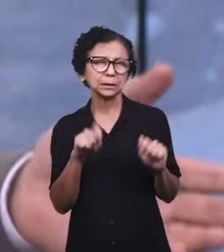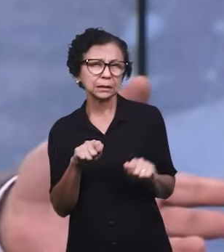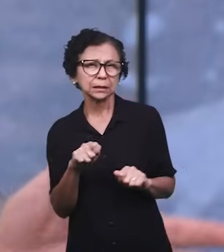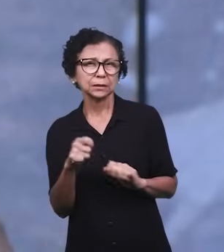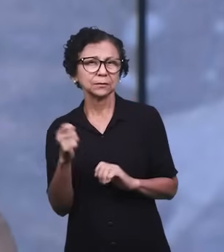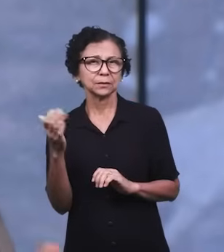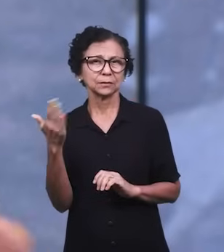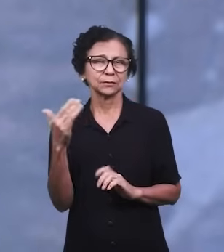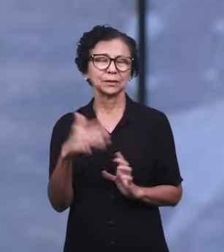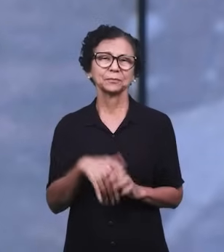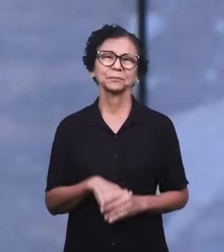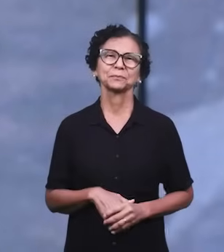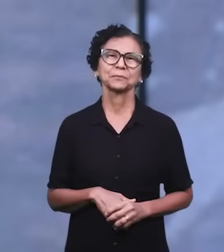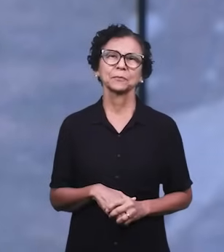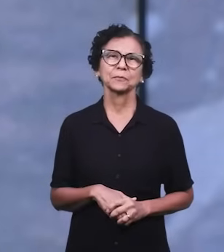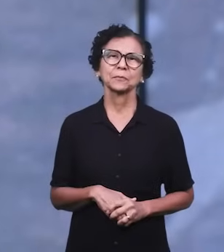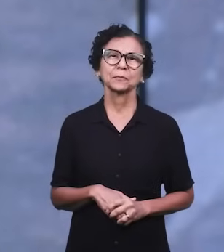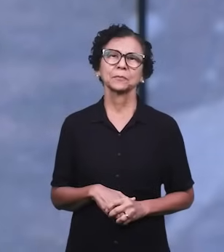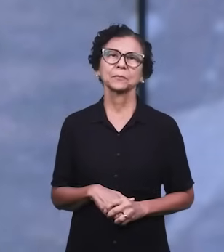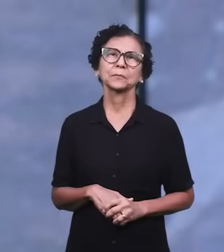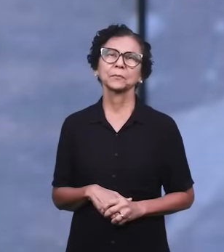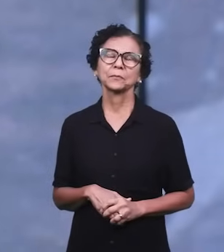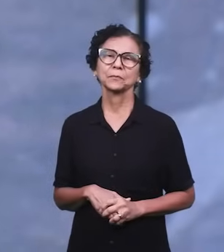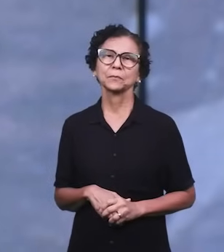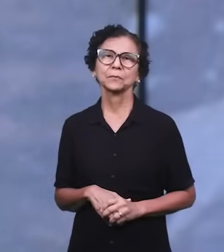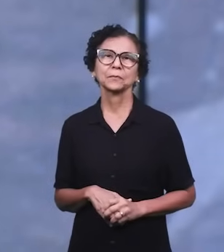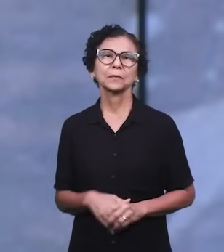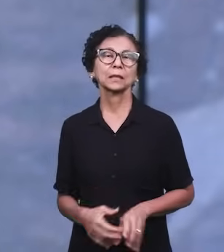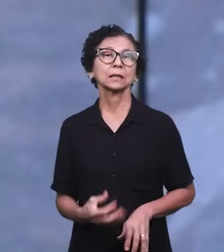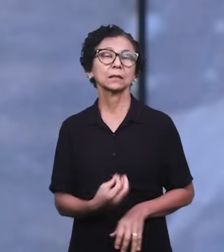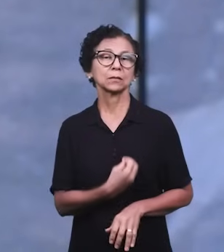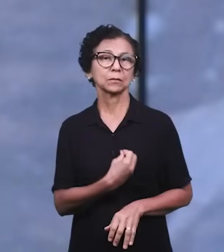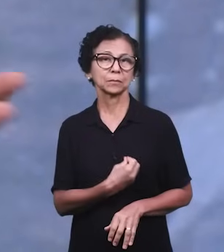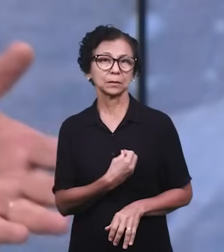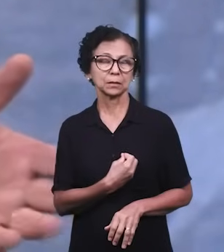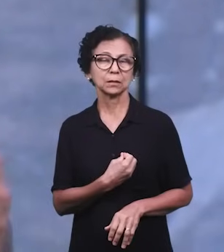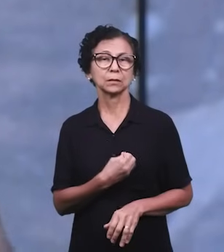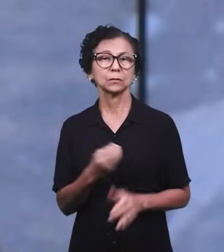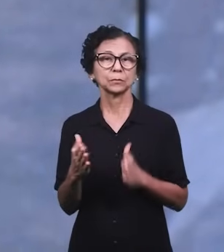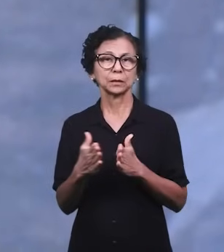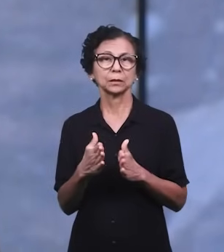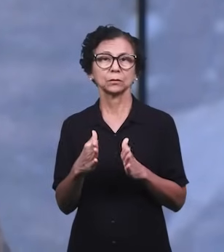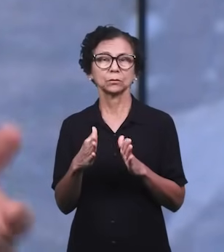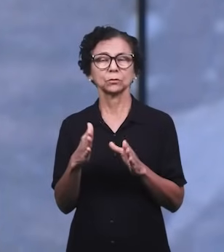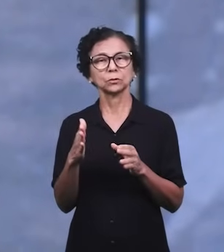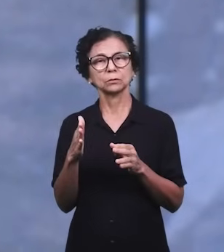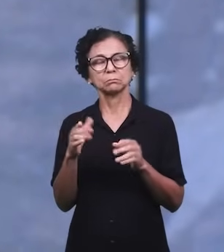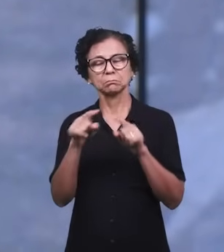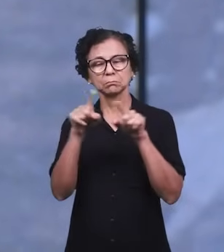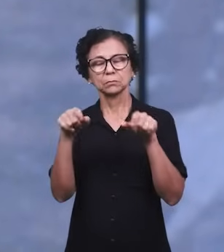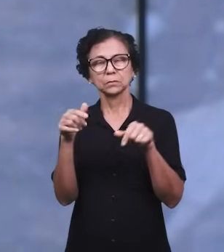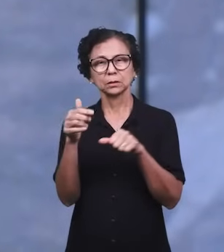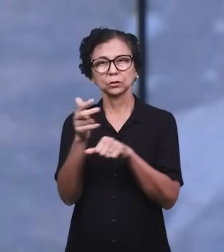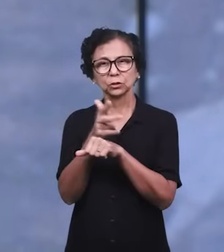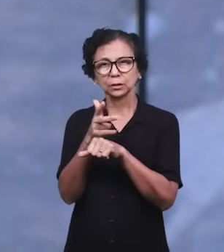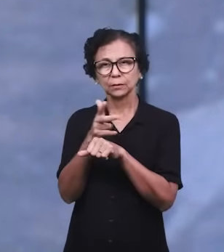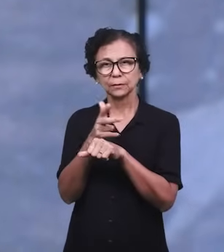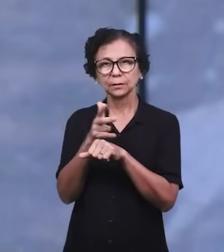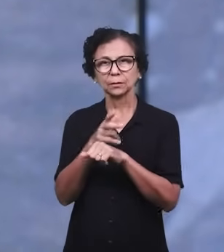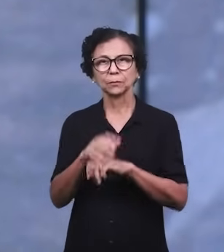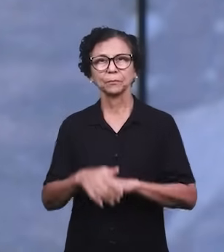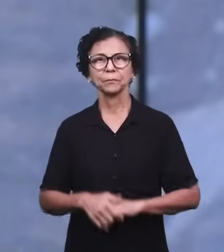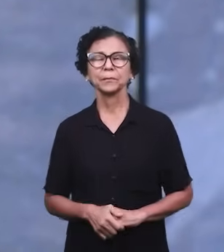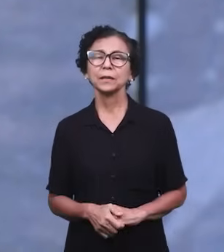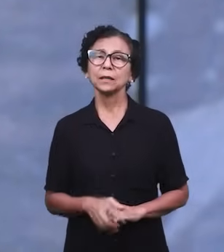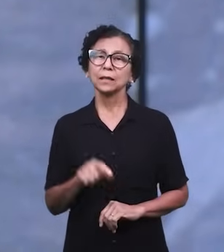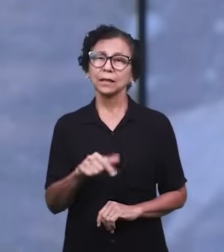para você também estar aqui no estúdio, obviamente, que na participação nos dias de gravação do programa estão os jovens aqui da Grande Vitória, que tem mais facilidade. A